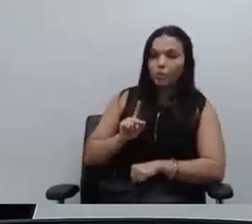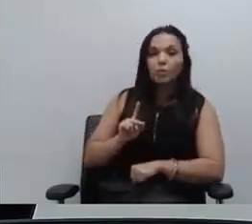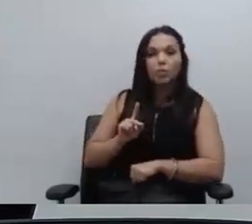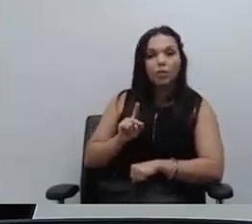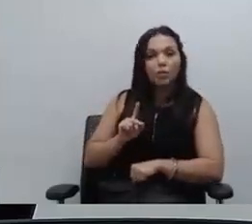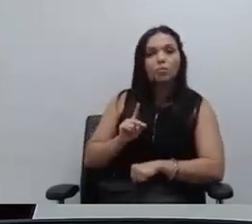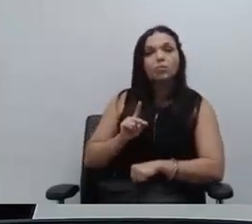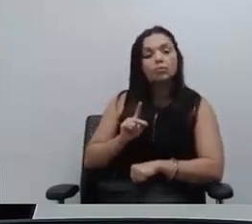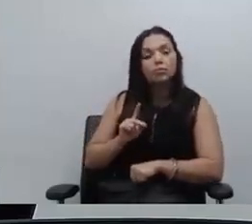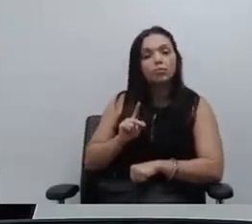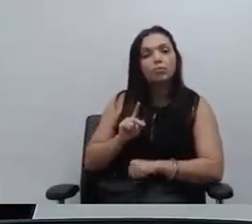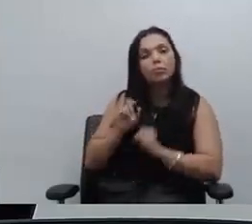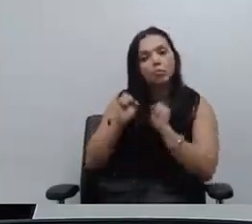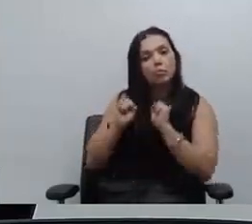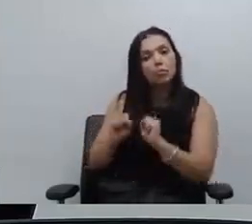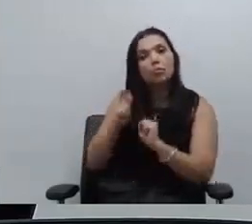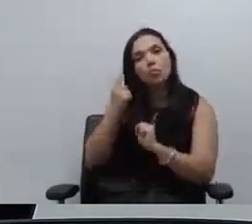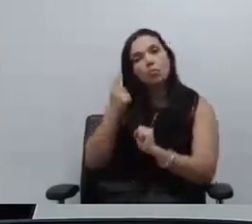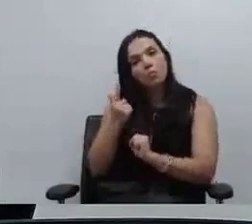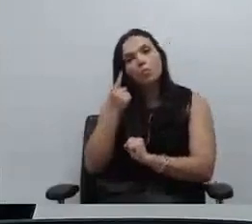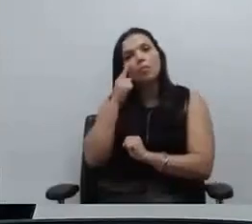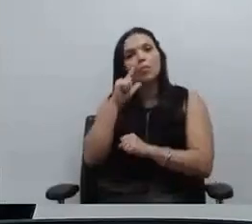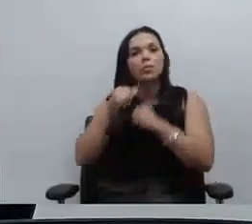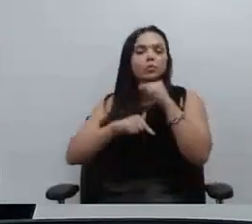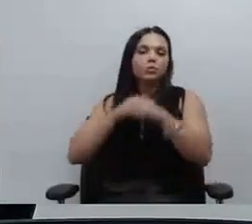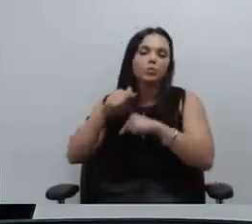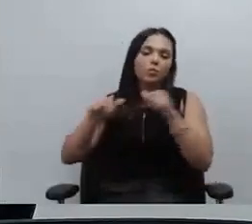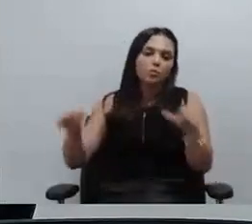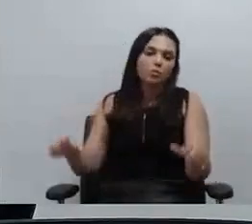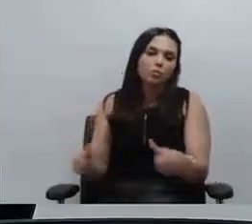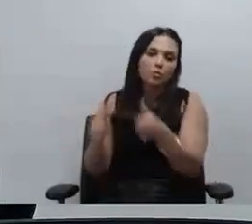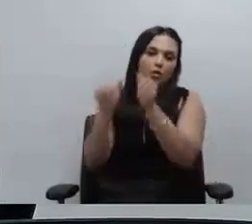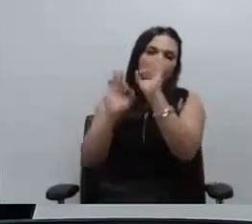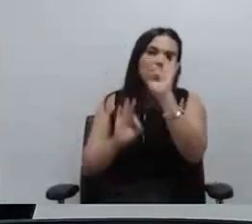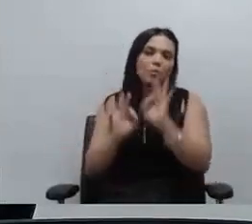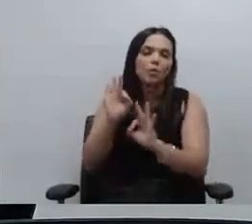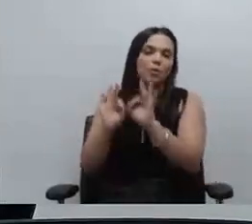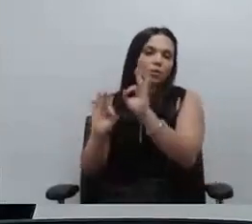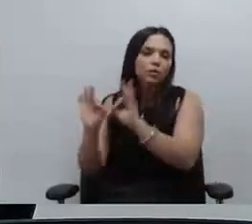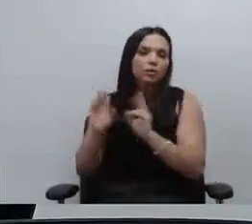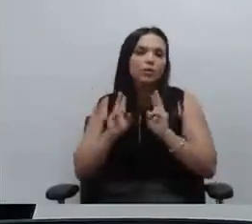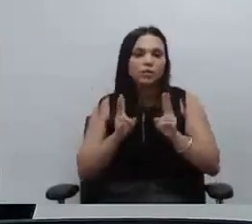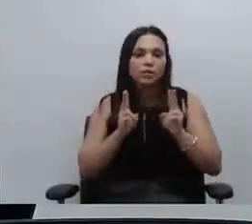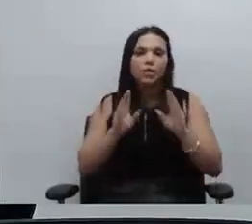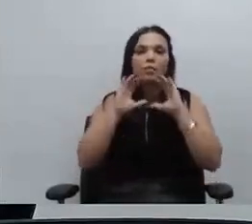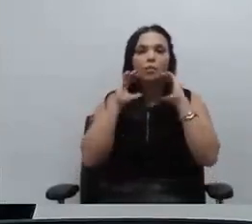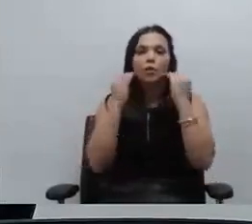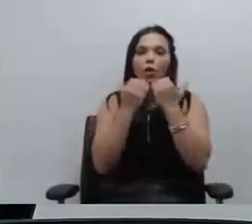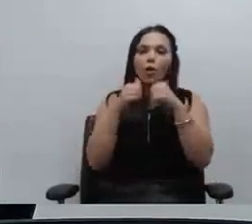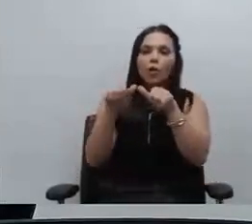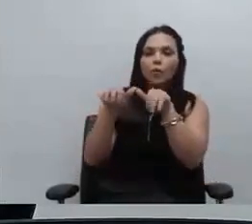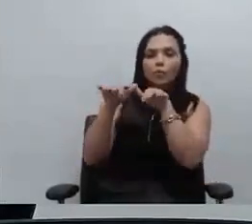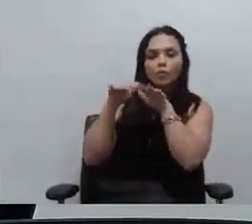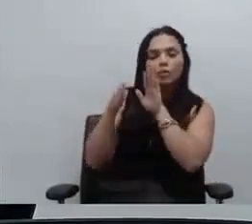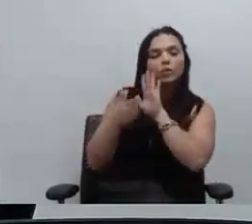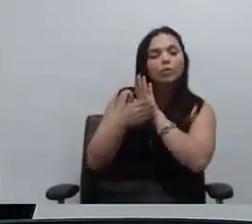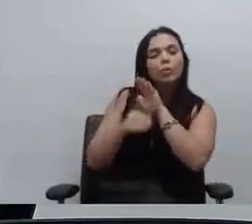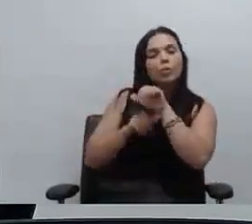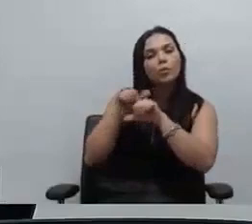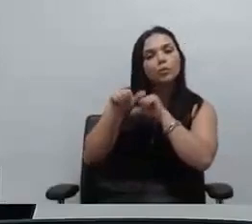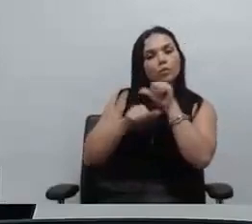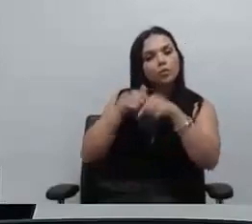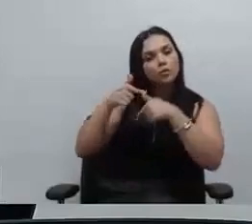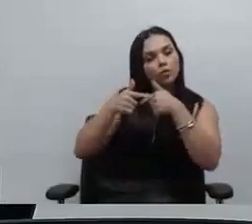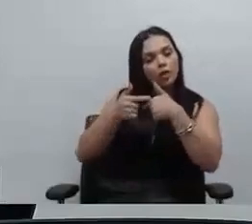Defensoria Pública possa aprimorar seu trabalho e planejamento a cada ciclo de conferência e plano de atuação. Nesse sentido,